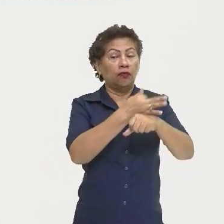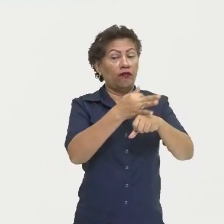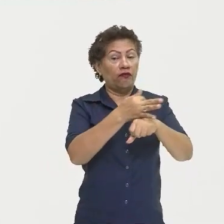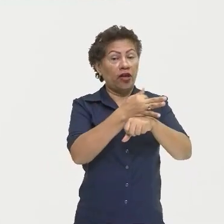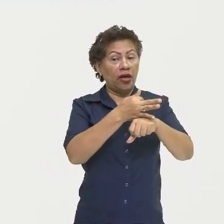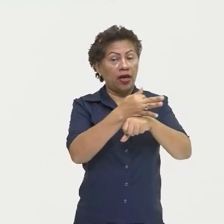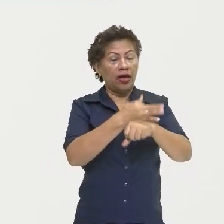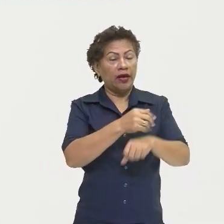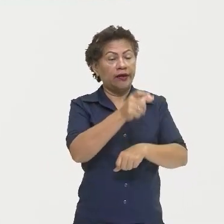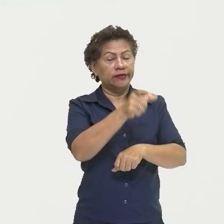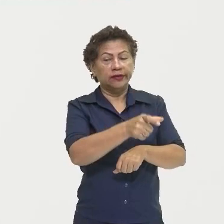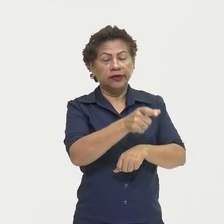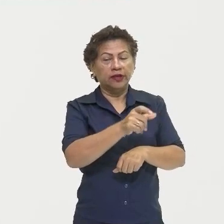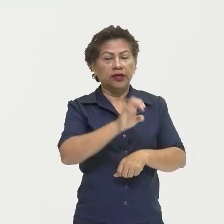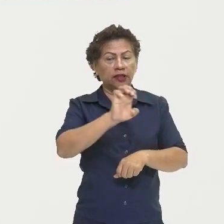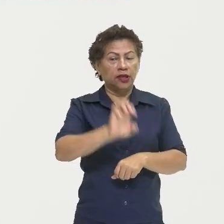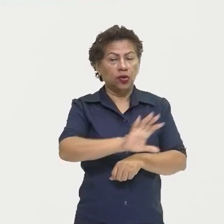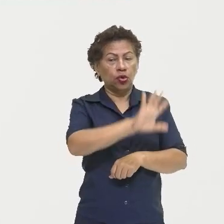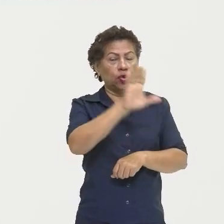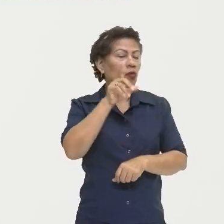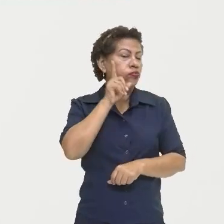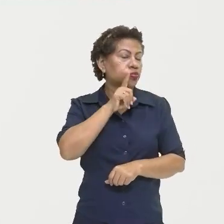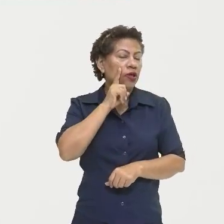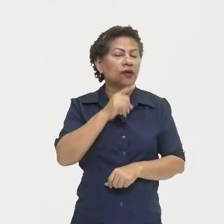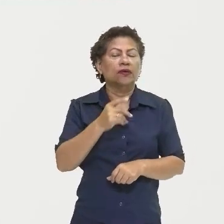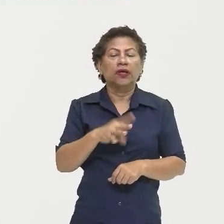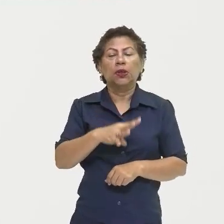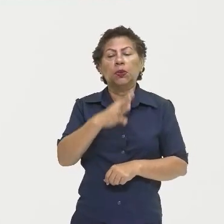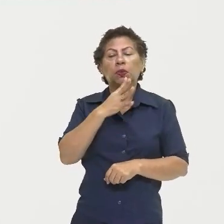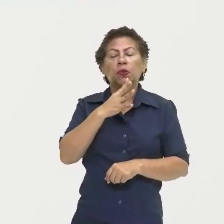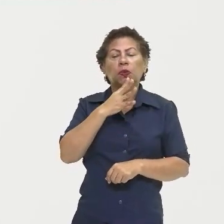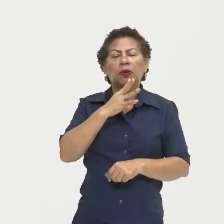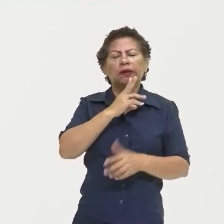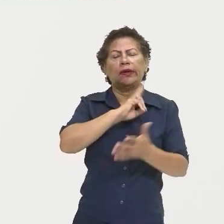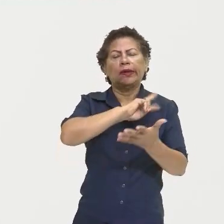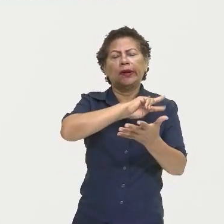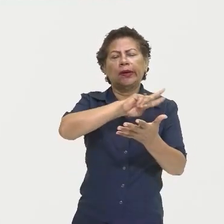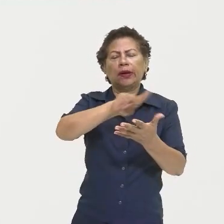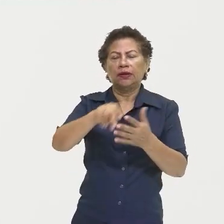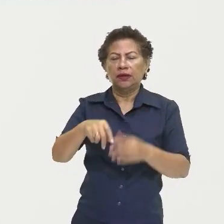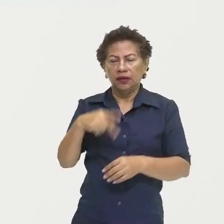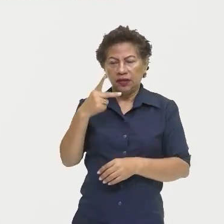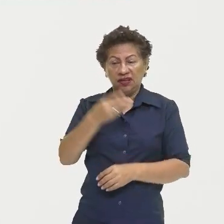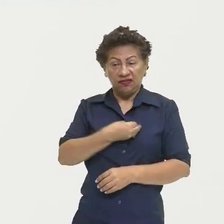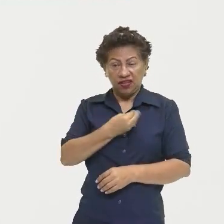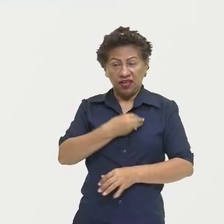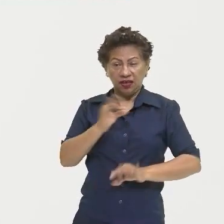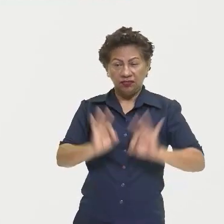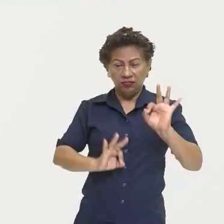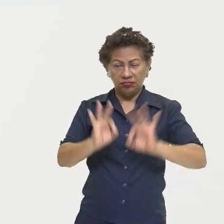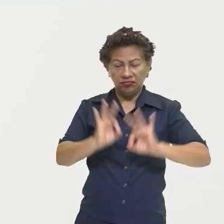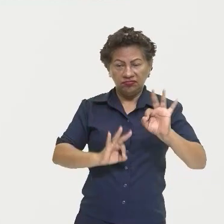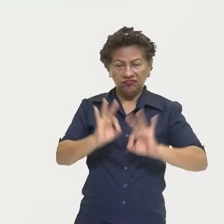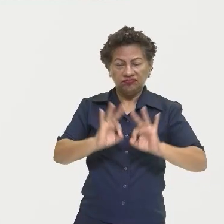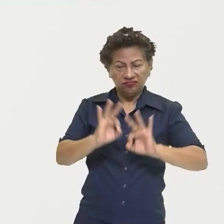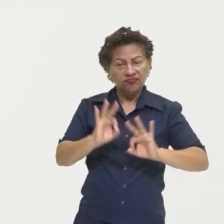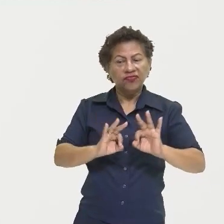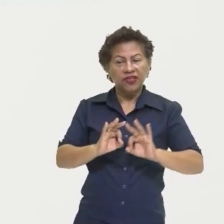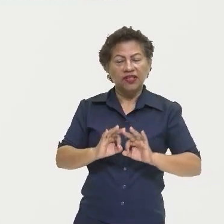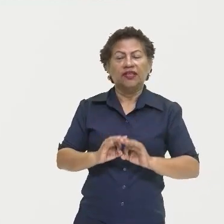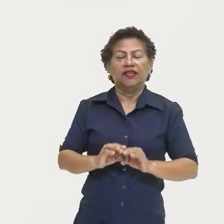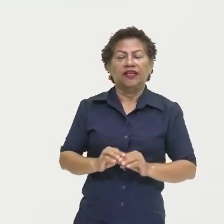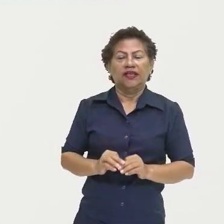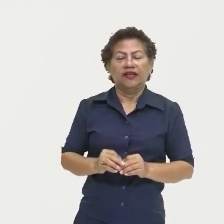férias ali na Europa, nos Estados Unidos, quero conhecer a Disney. Você se organiza ali para fazer essa viagem de lazer ou às vezes